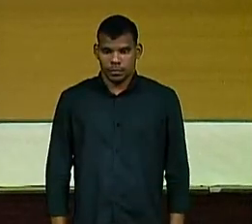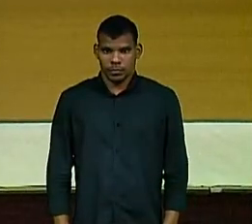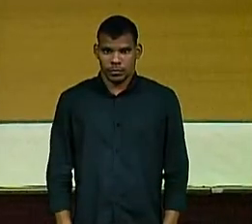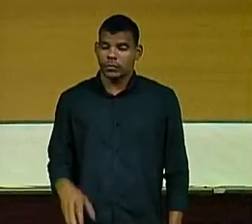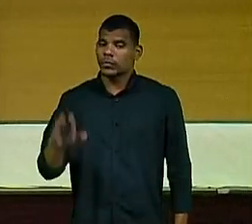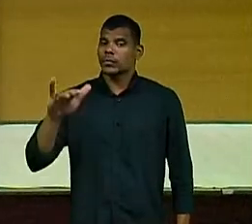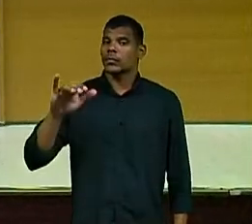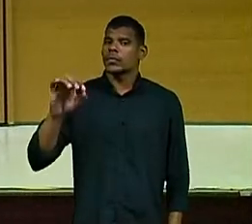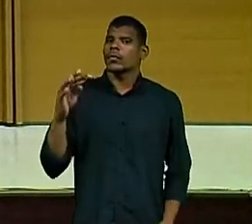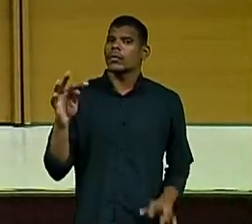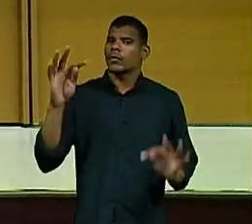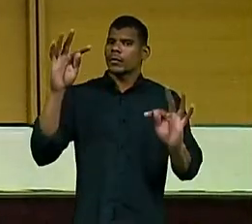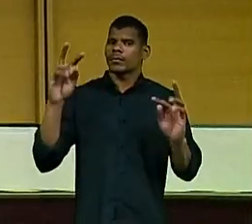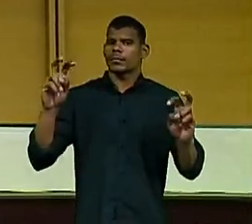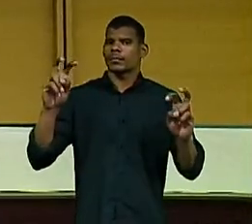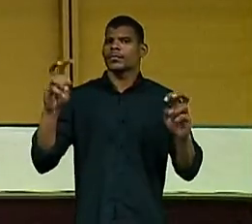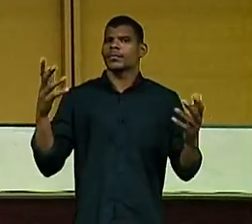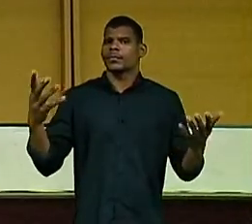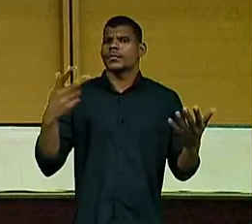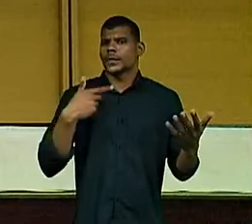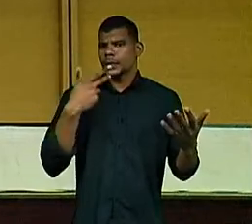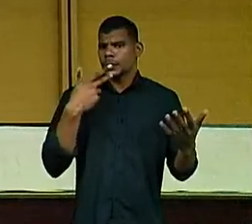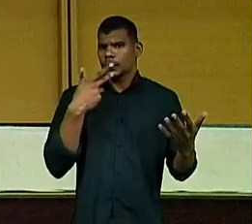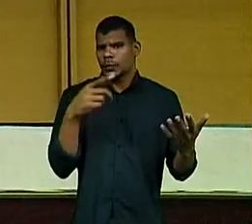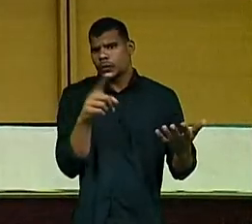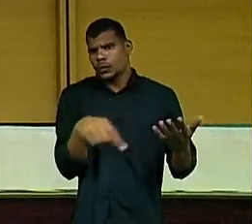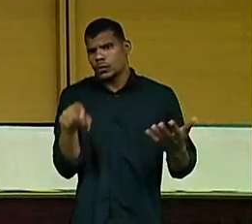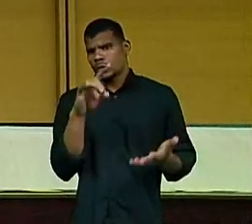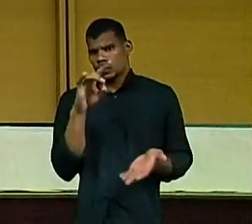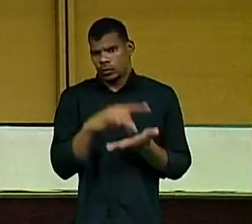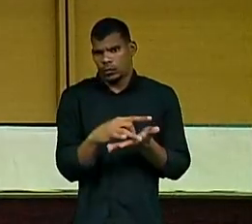é um assunto que como iridiana falou